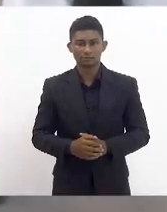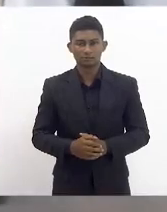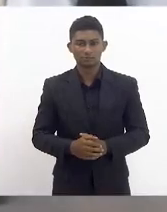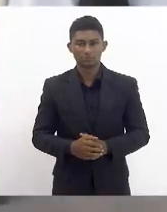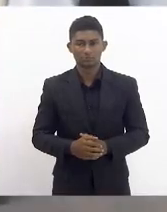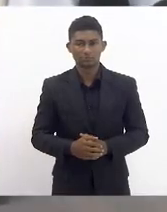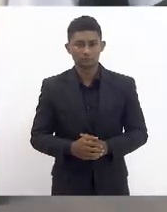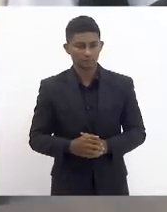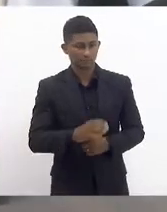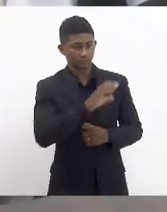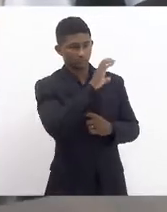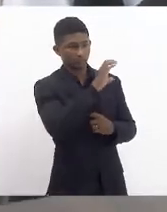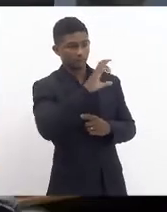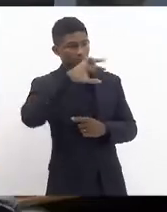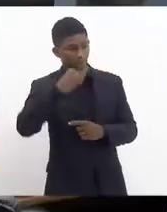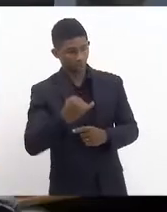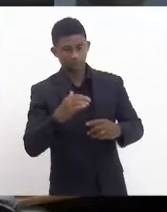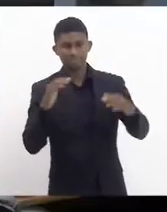Presidente, acompanha a CCJ.